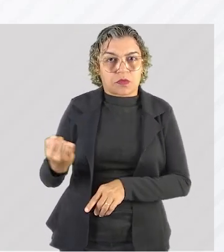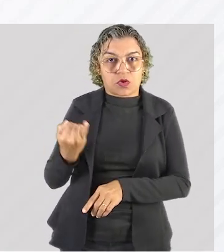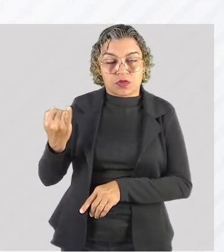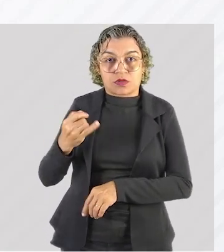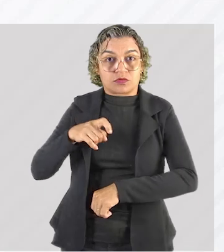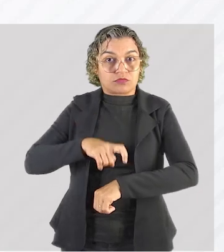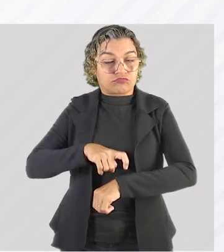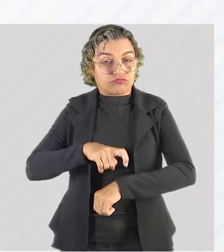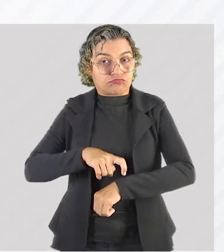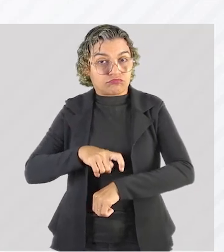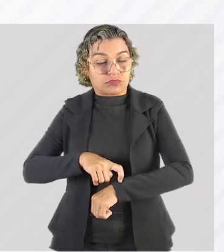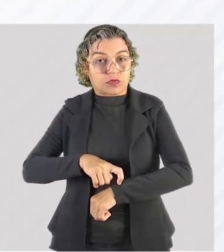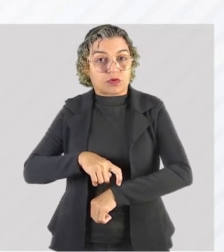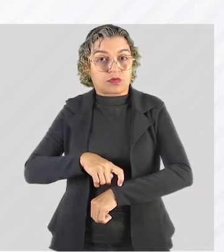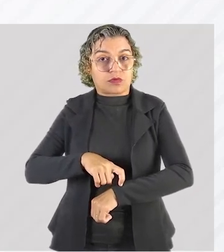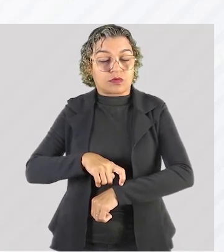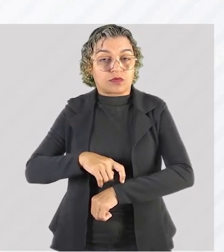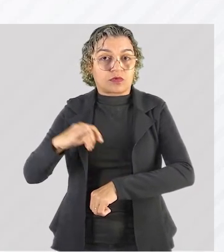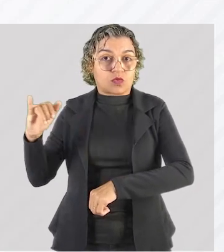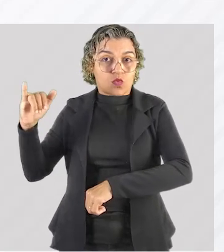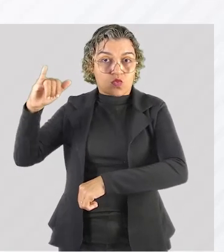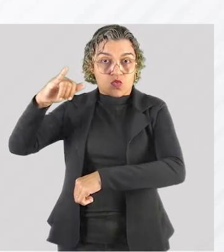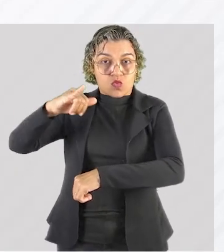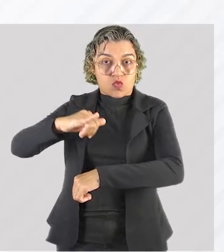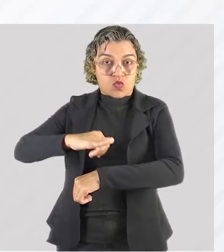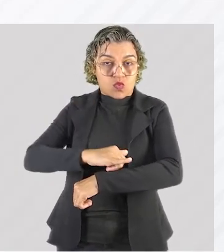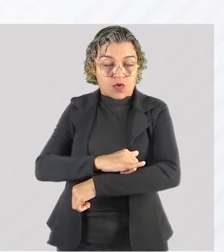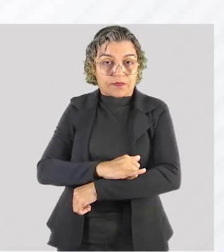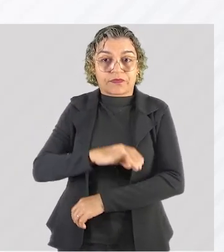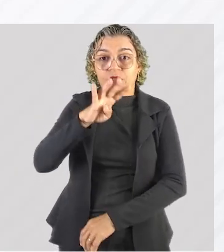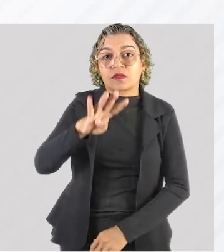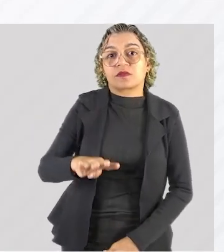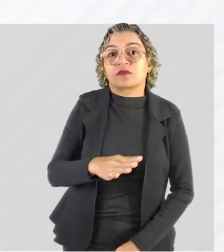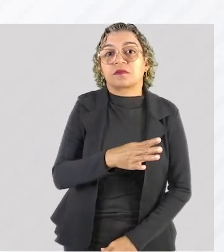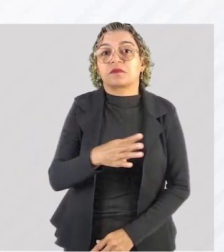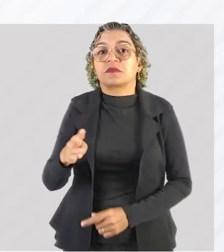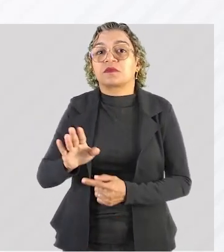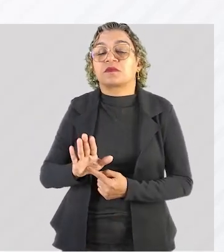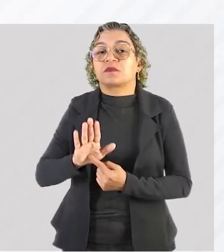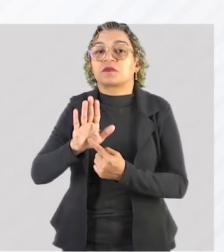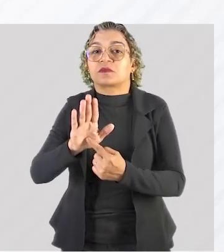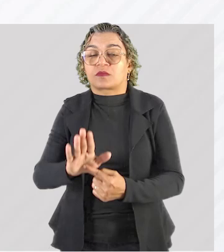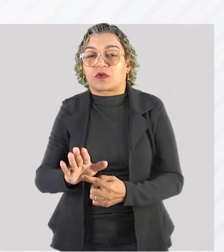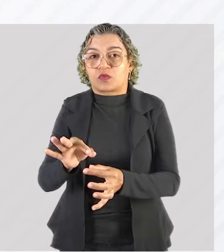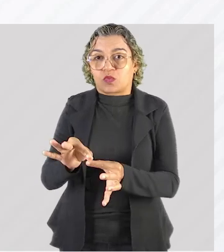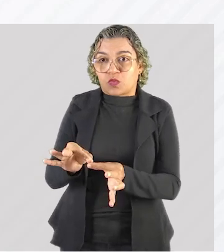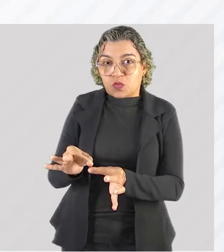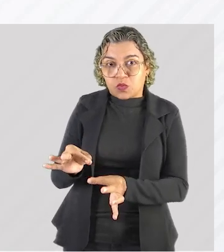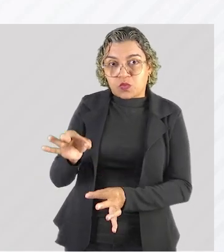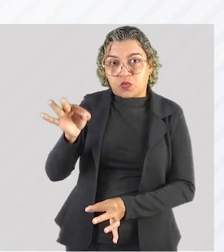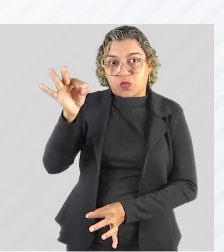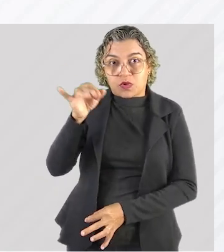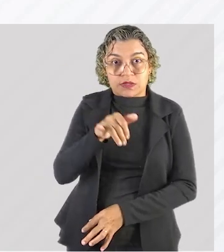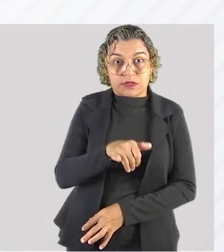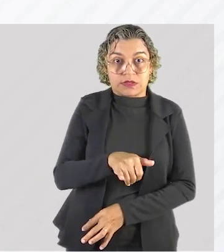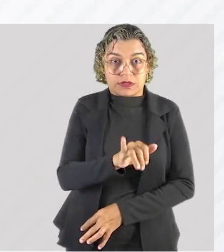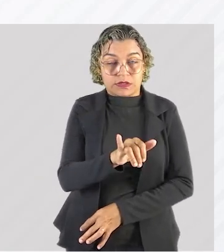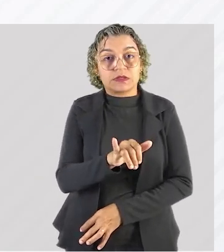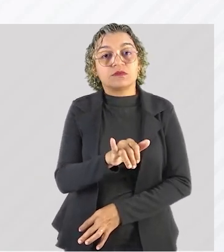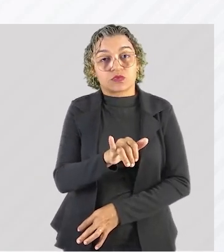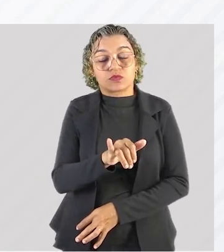monitorar-se o tempo e a descida da aeronave. A tabela mostra a altitude y de uma